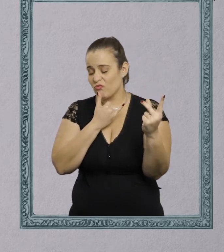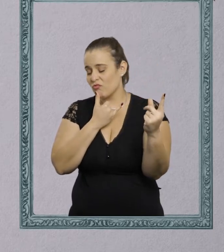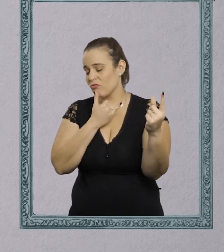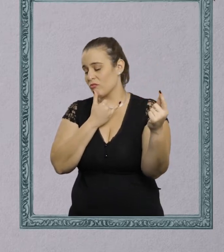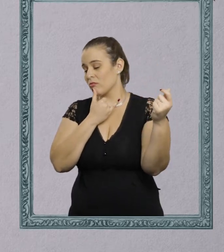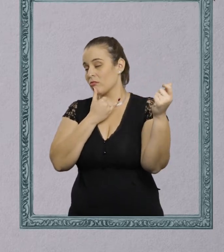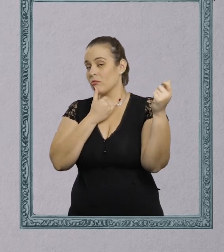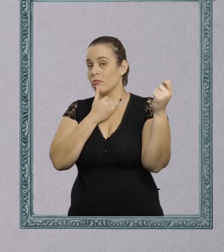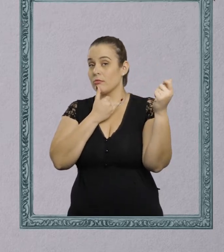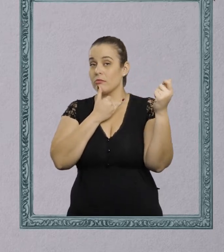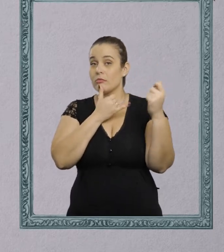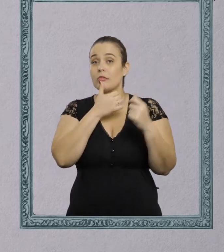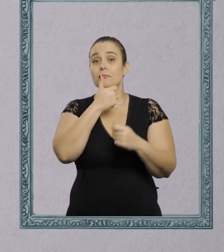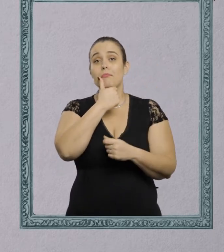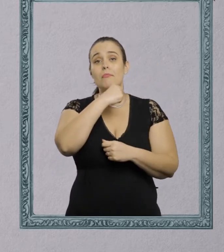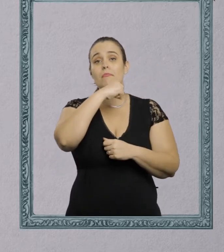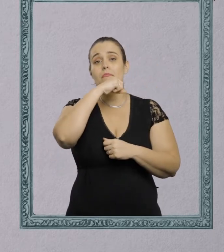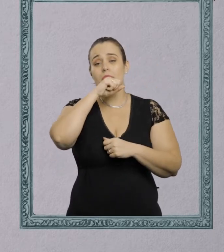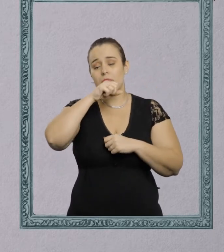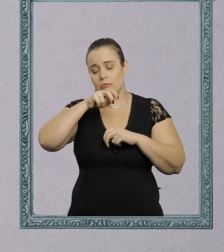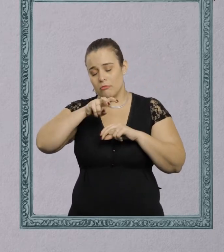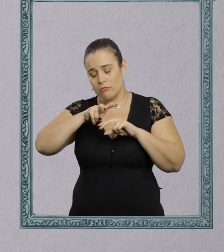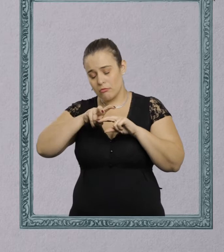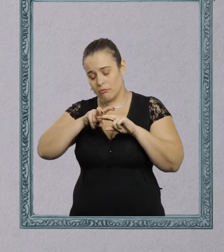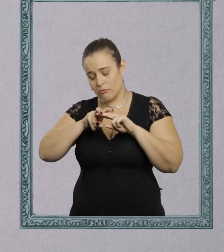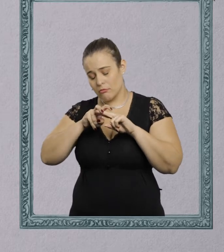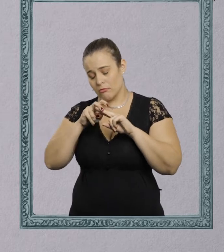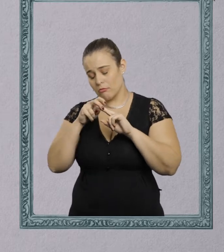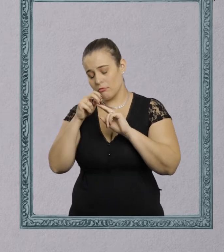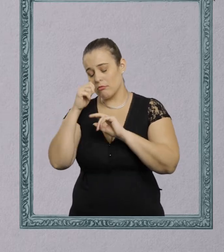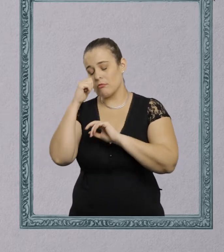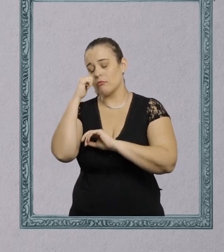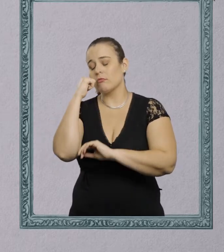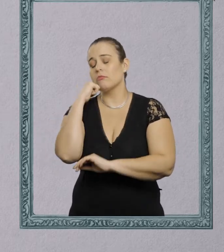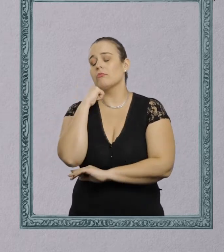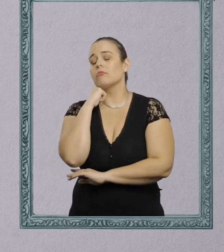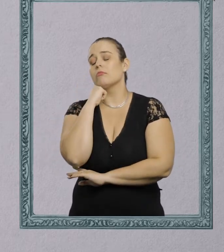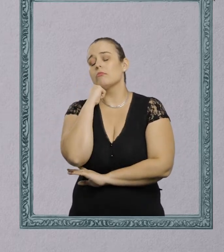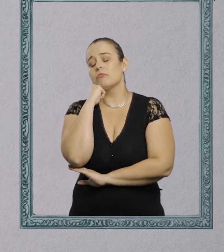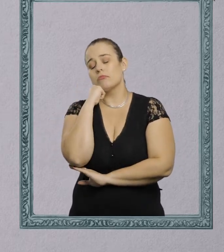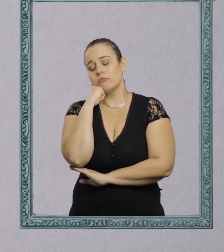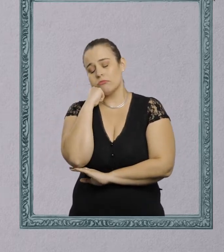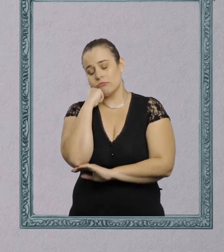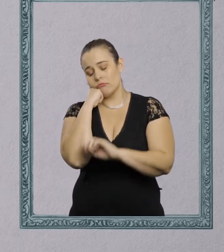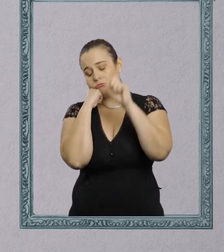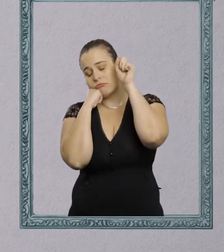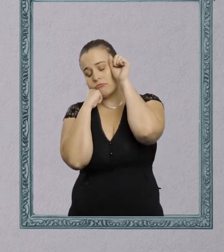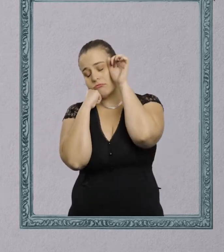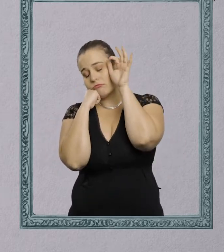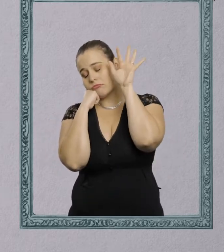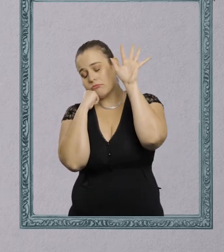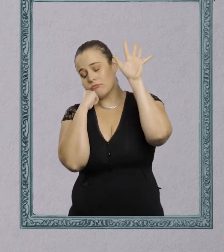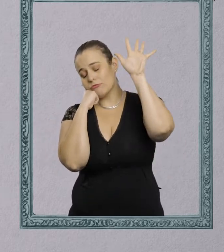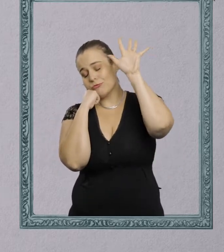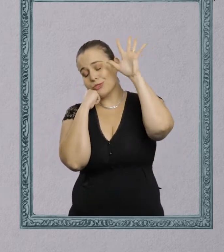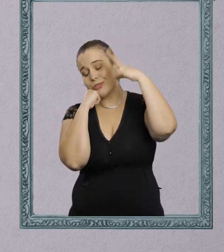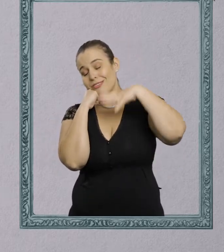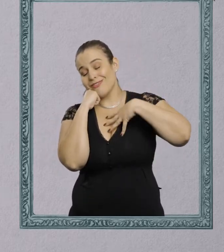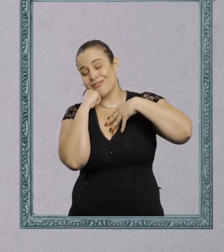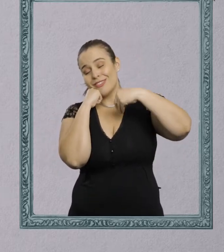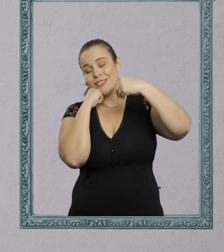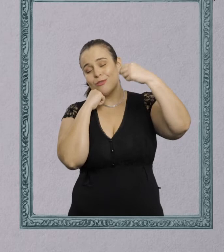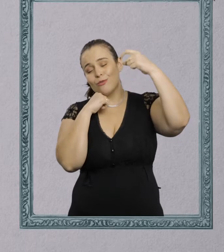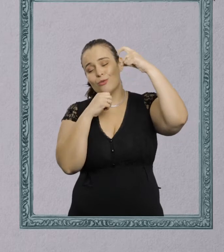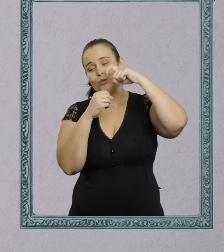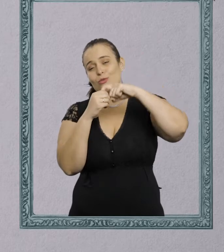senhora Darling adormeceu na poltrona. Ela sonhou que os seus filhos tinham voltado. Naná colocou a pata no colo